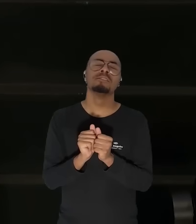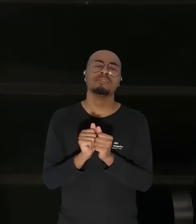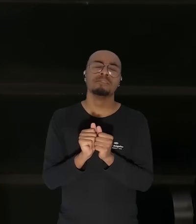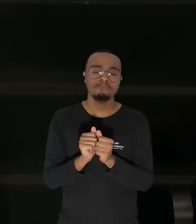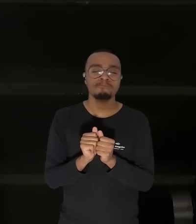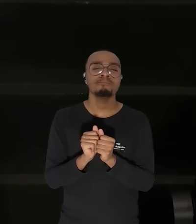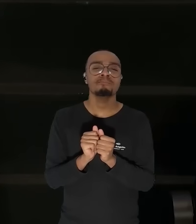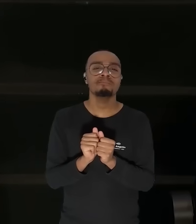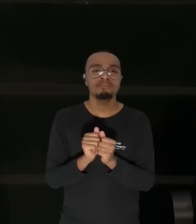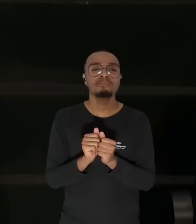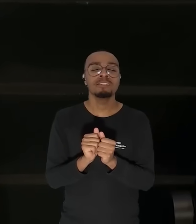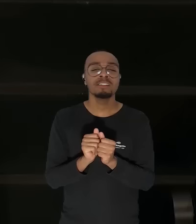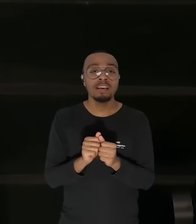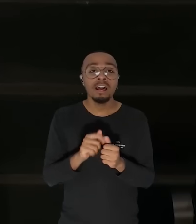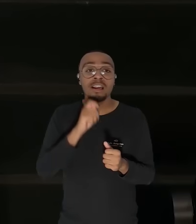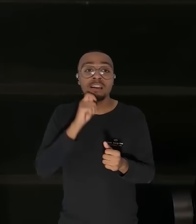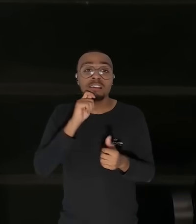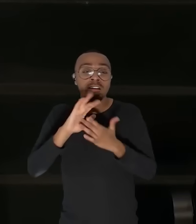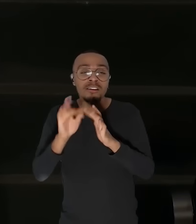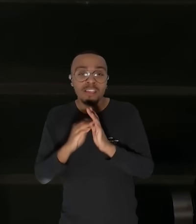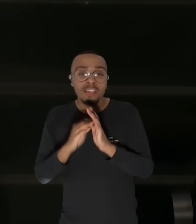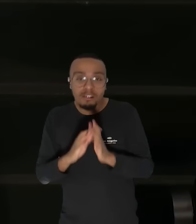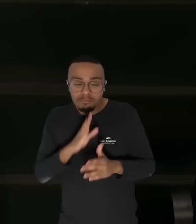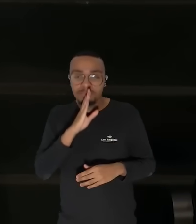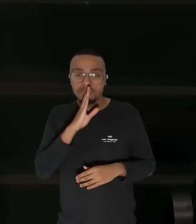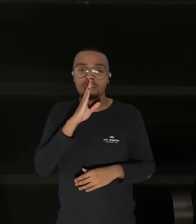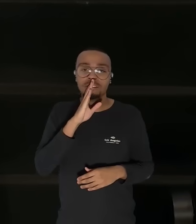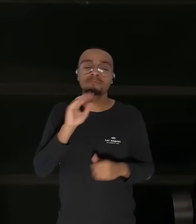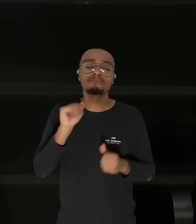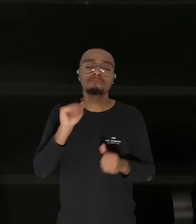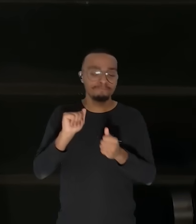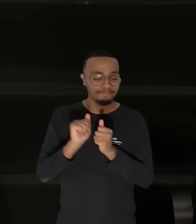Ele pode estar em silêncio, mas ele está.